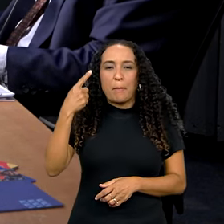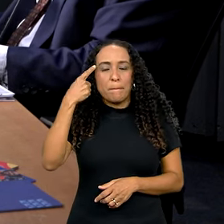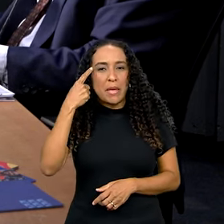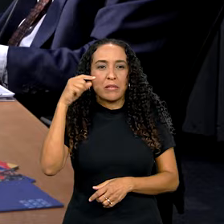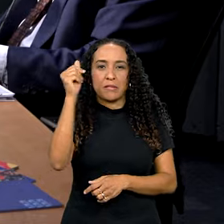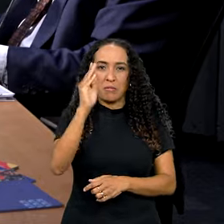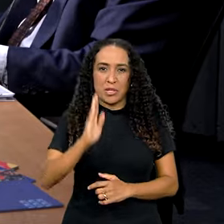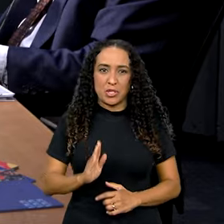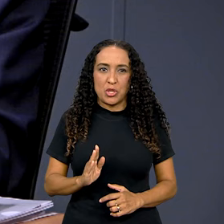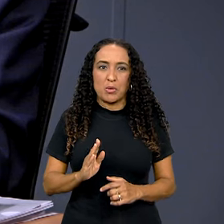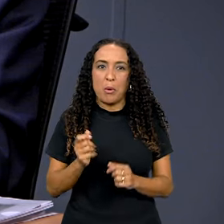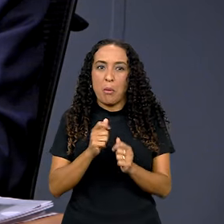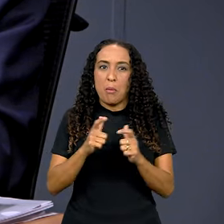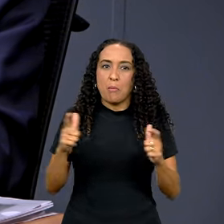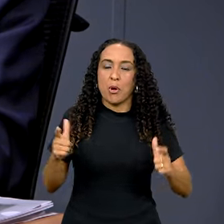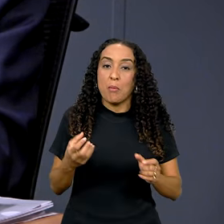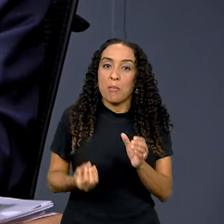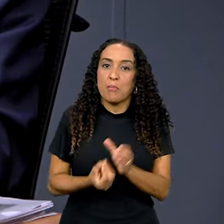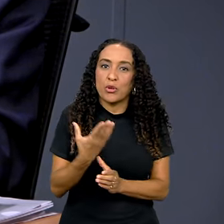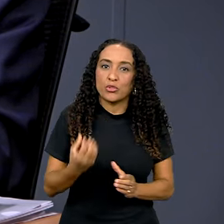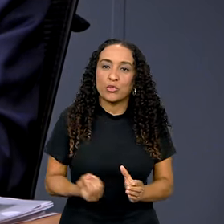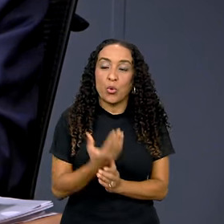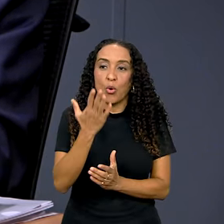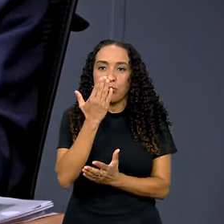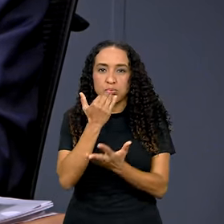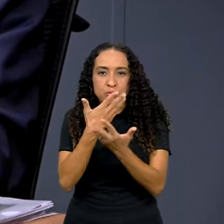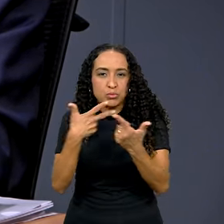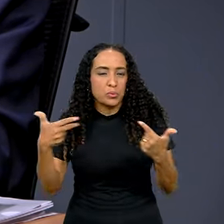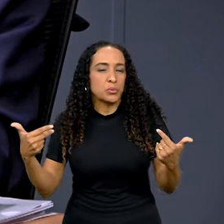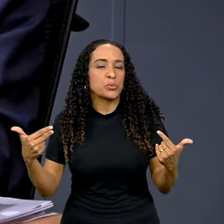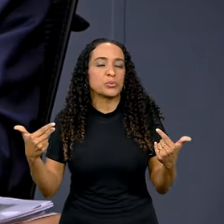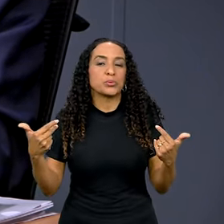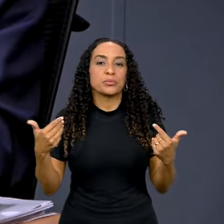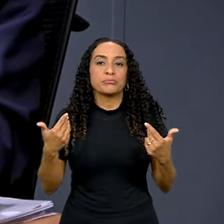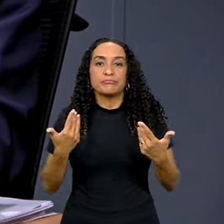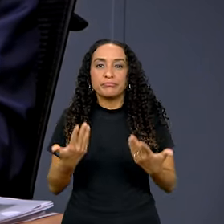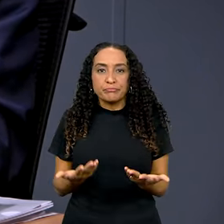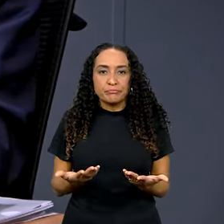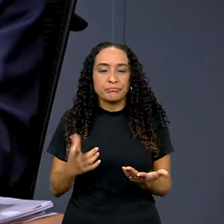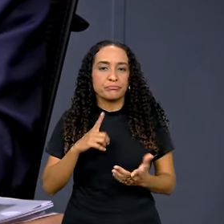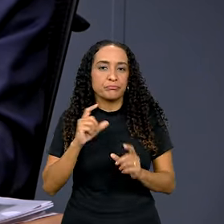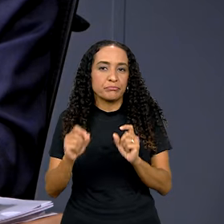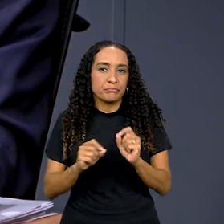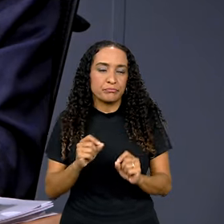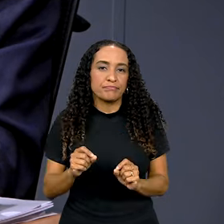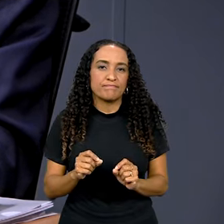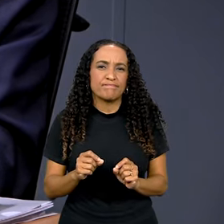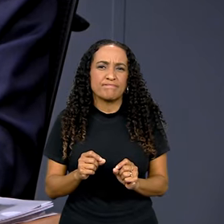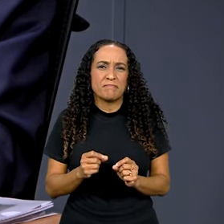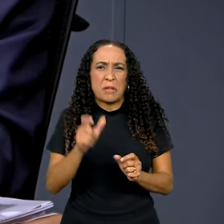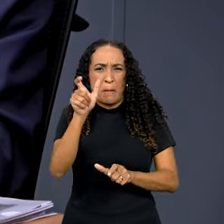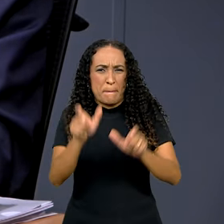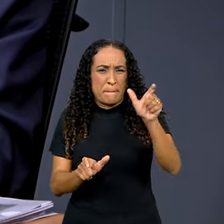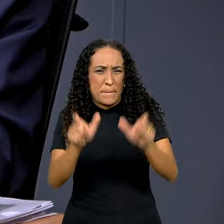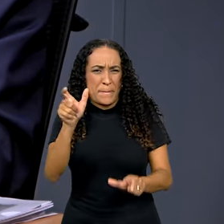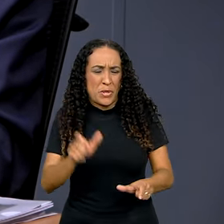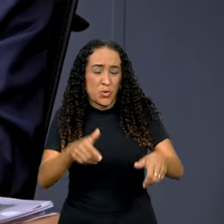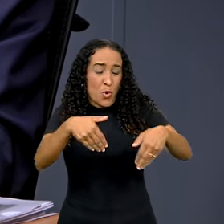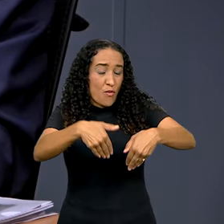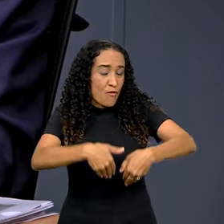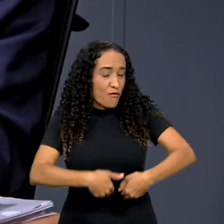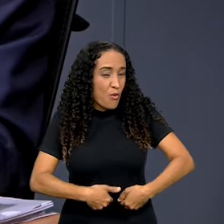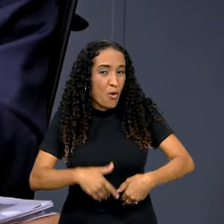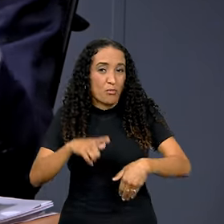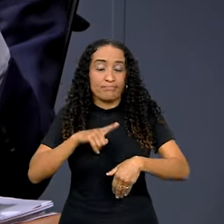imagine um país que é um dos maiores produtores de alimentos e com eh muita gente passando